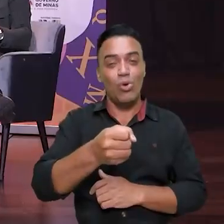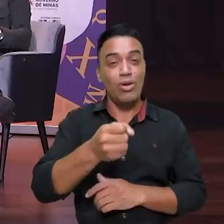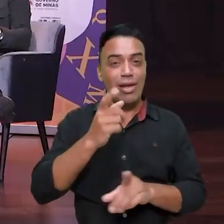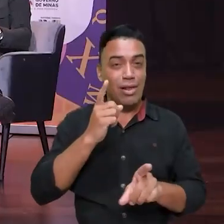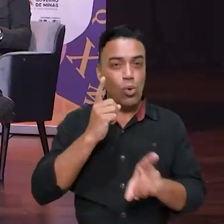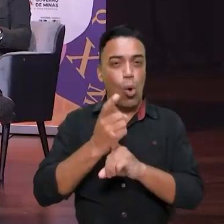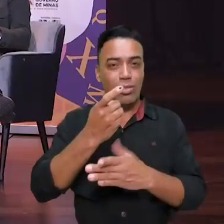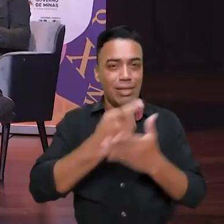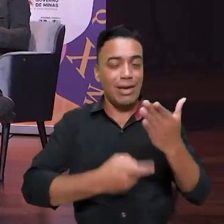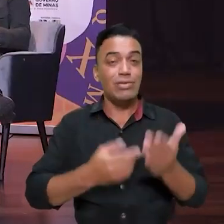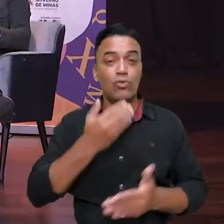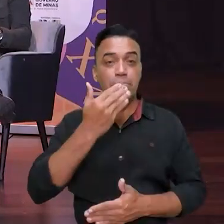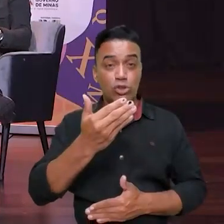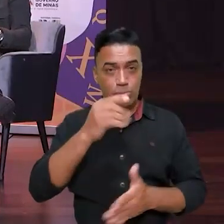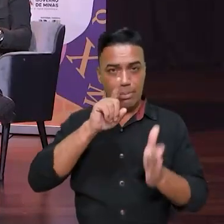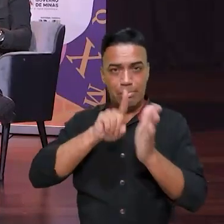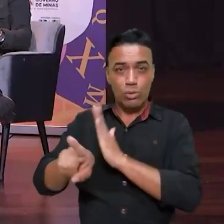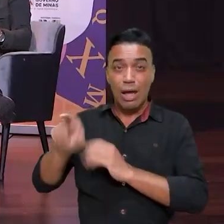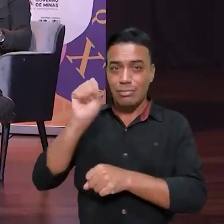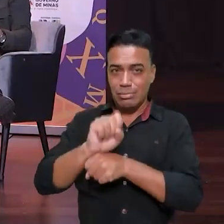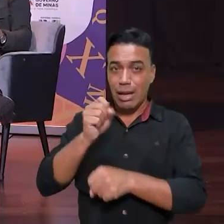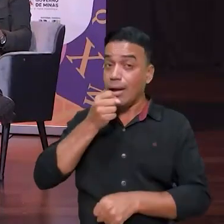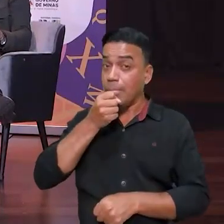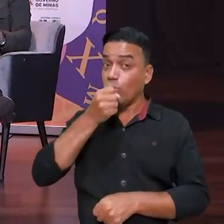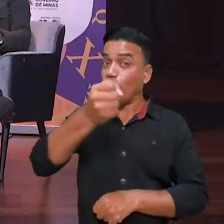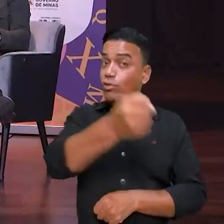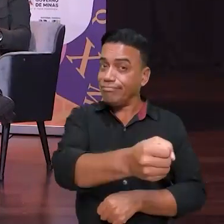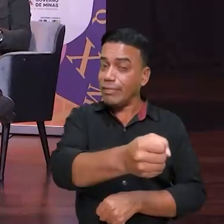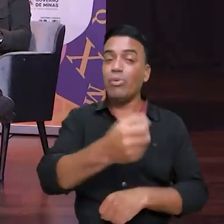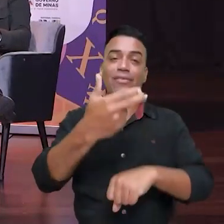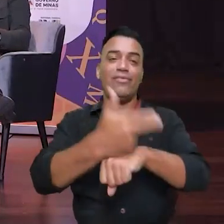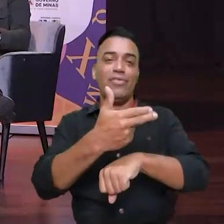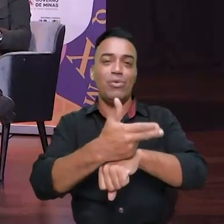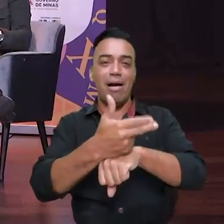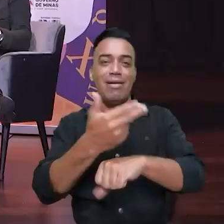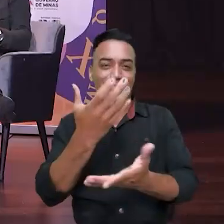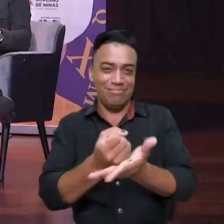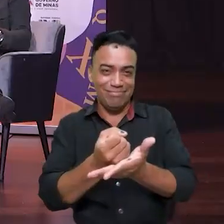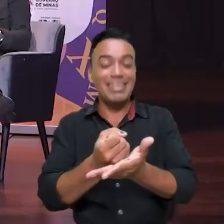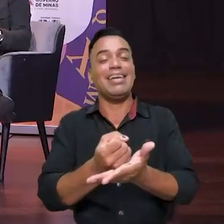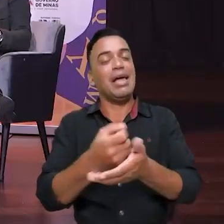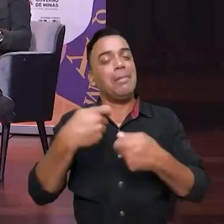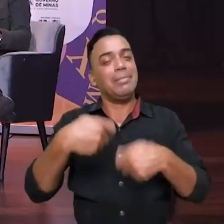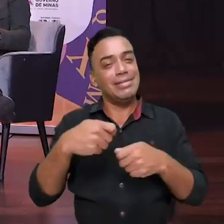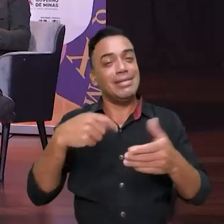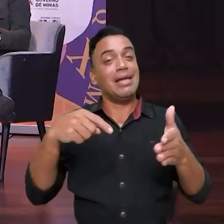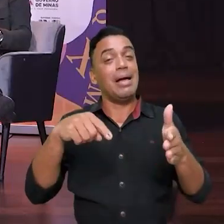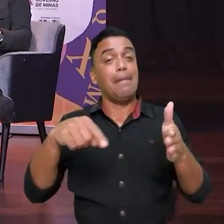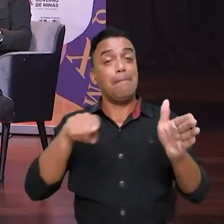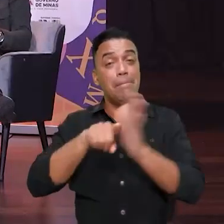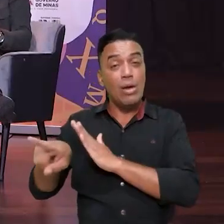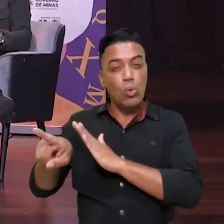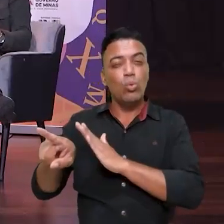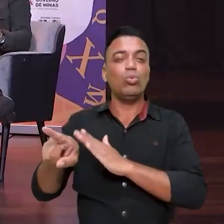encontra. Eu vou pedir para quem quiser fazer pergunta, esperar o microfone chegar, porque a gente está filmando e a gente precisa da pergunta também